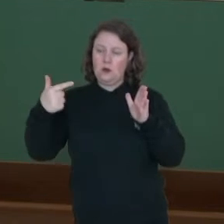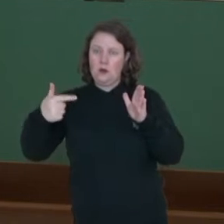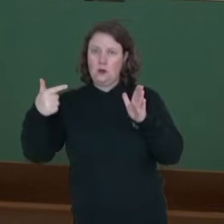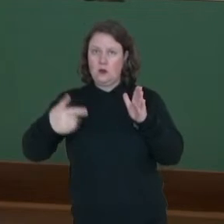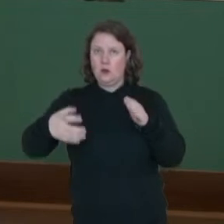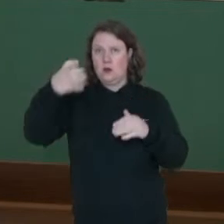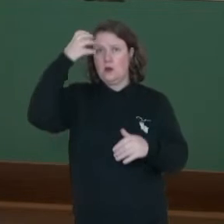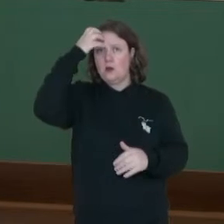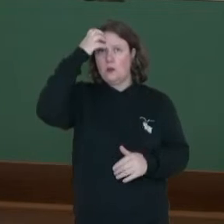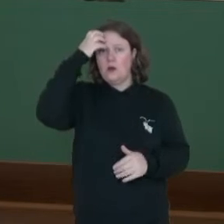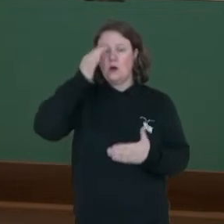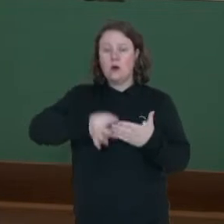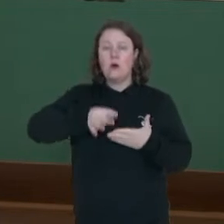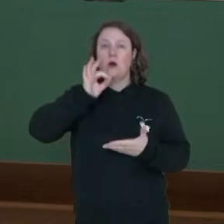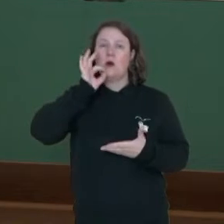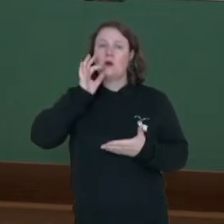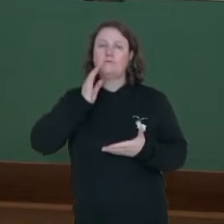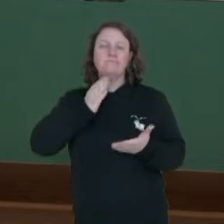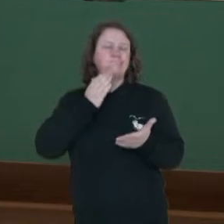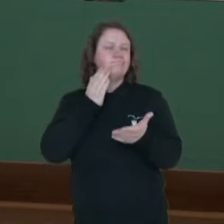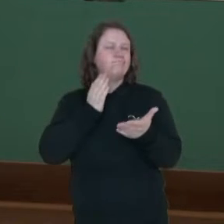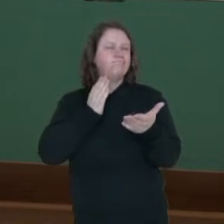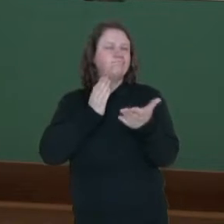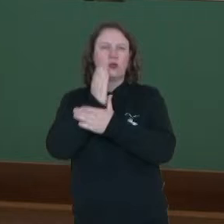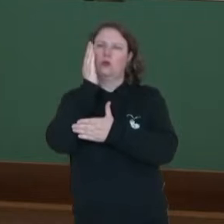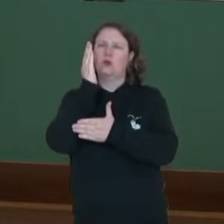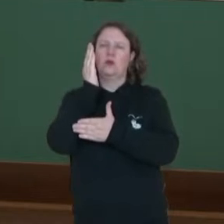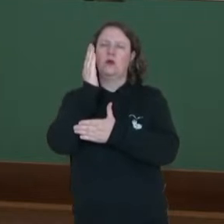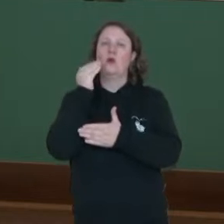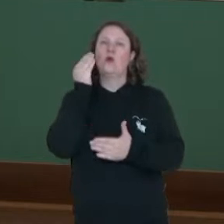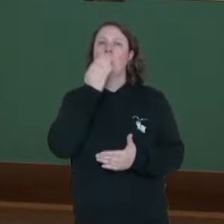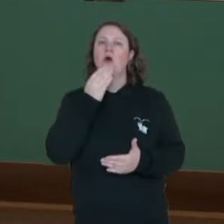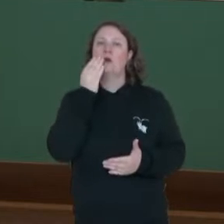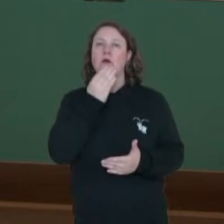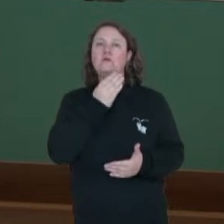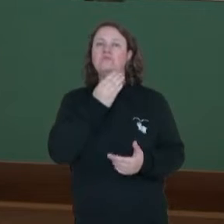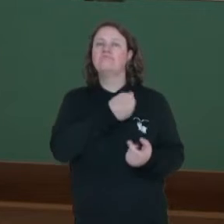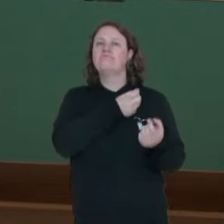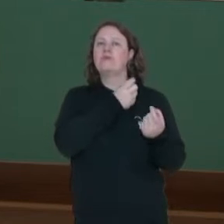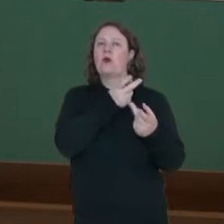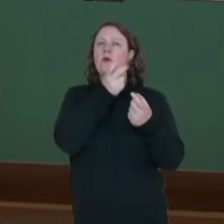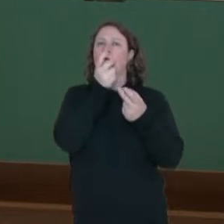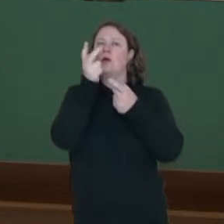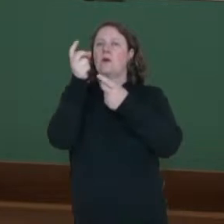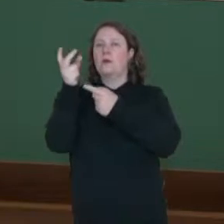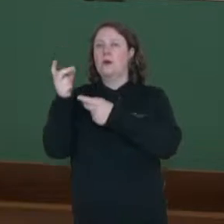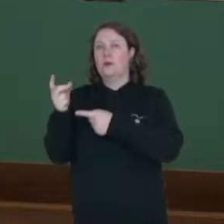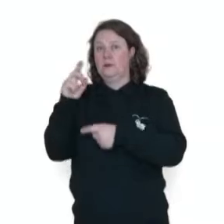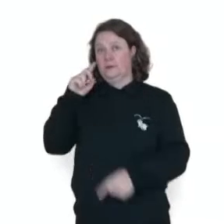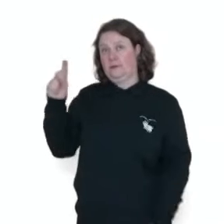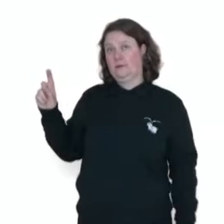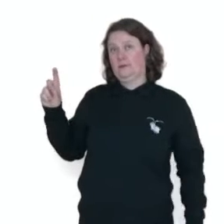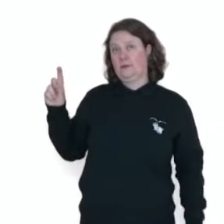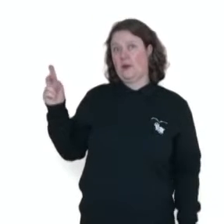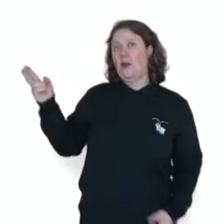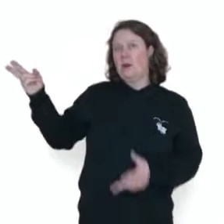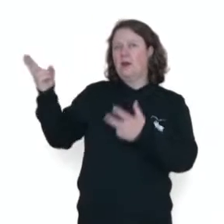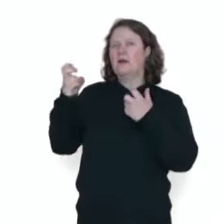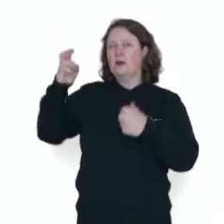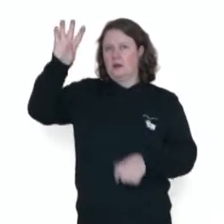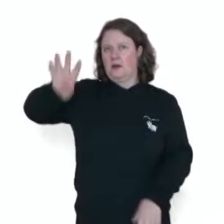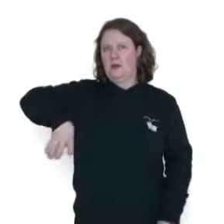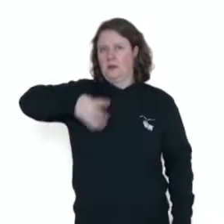o café superou, né, o ciclo açucareiro nas exportações. Vejam aqui a tabela, né, pessoal? Olha que